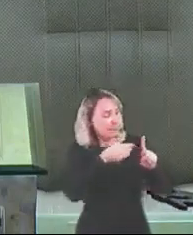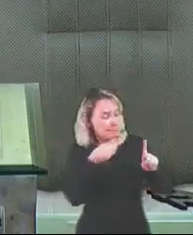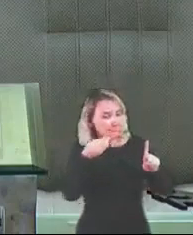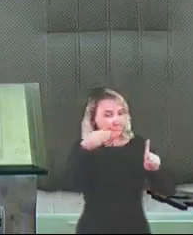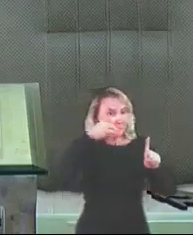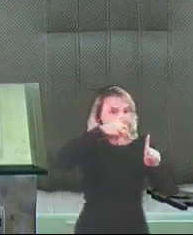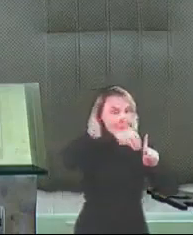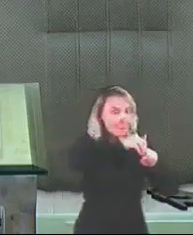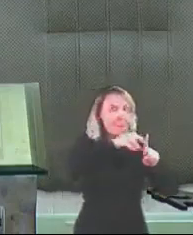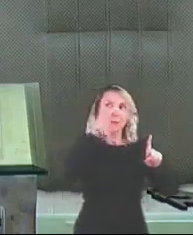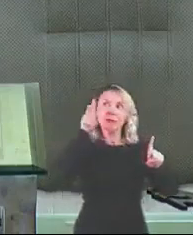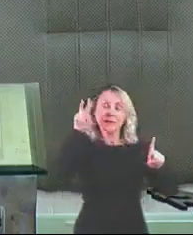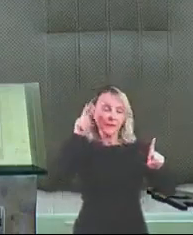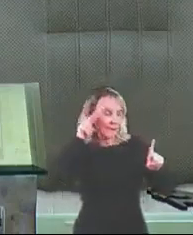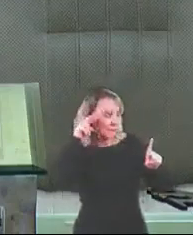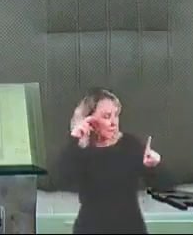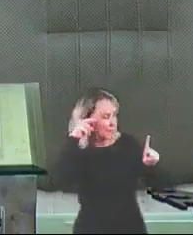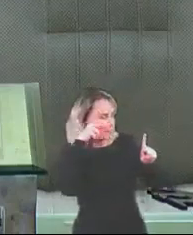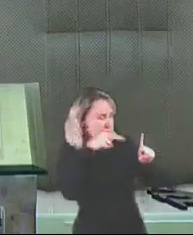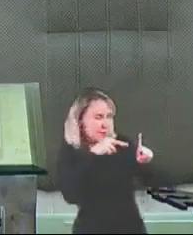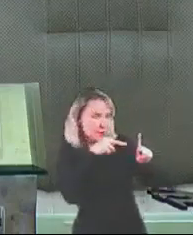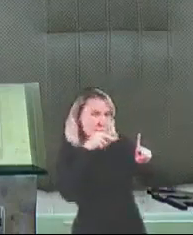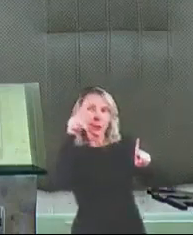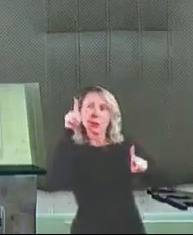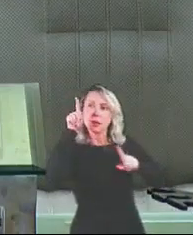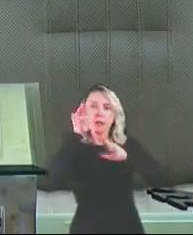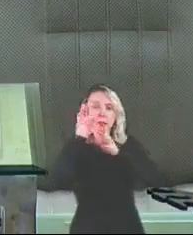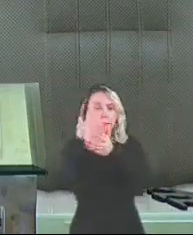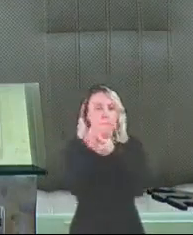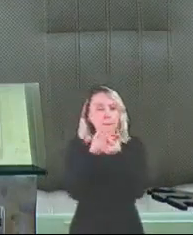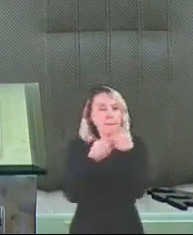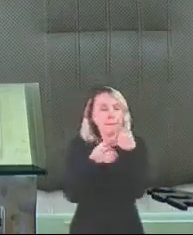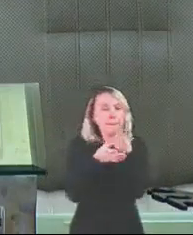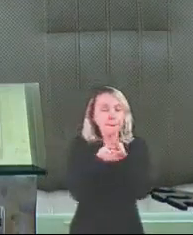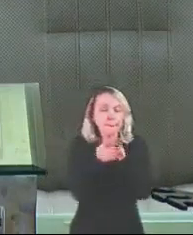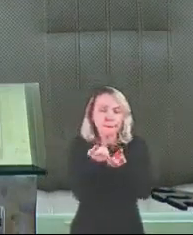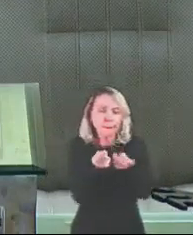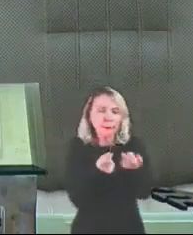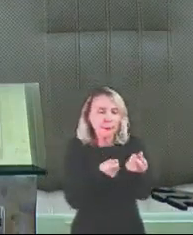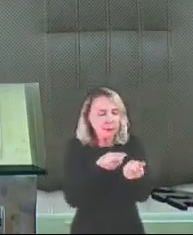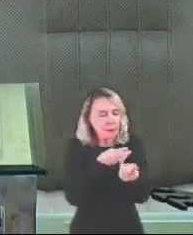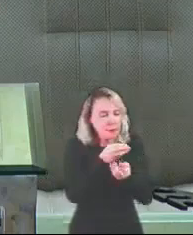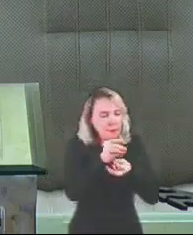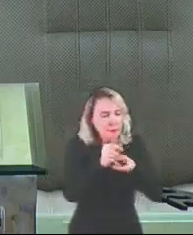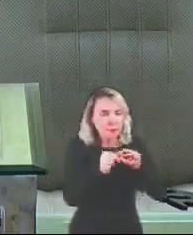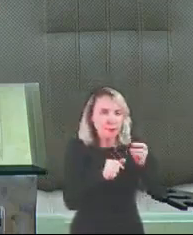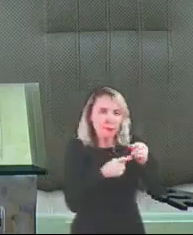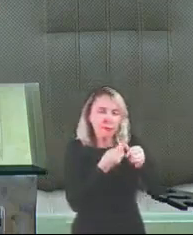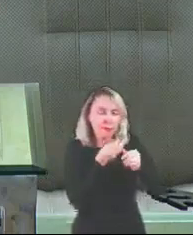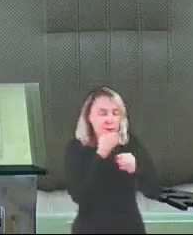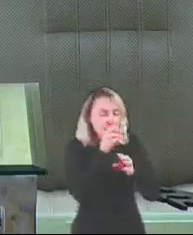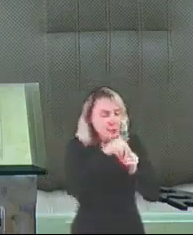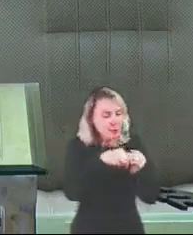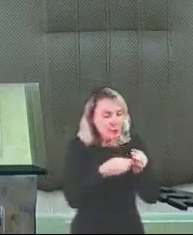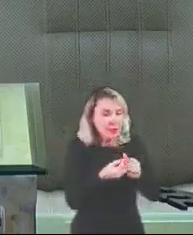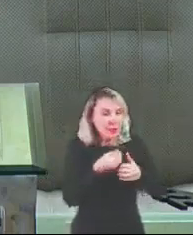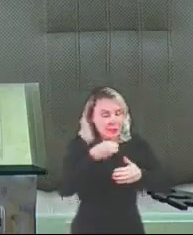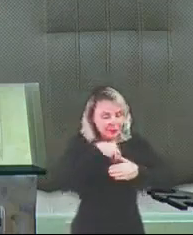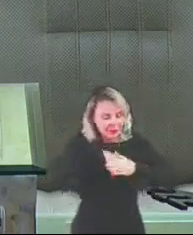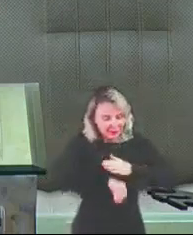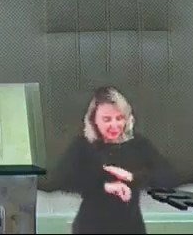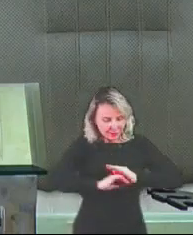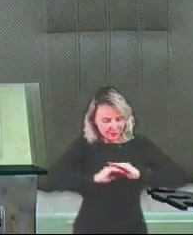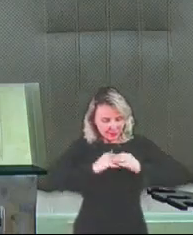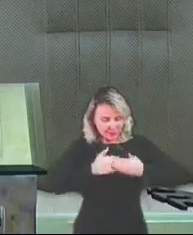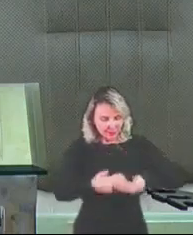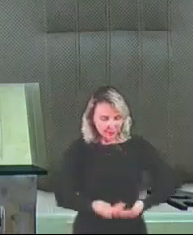perfeito artesão entretreceu ele. Ou seja, Deus trabalhou tudo dentro do ventre da mãe de